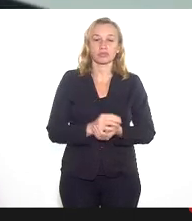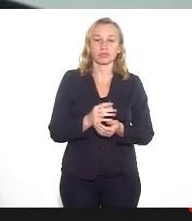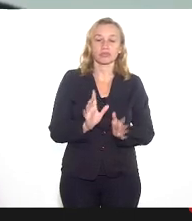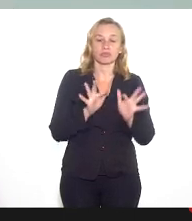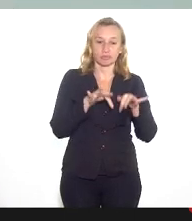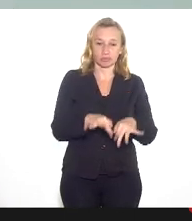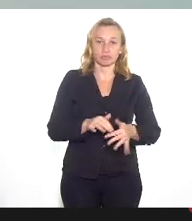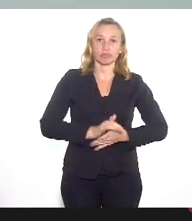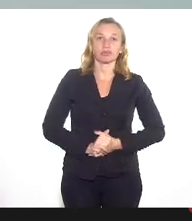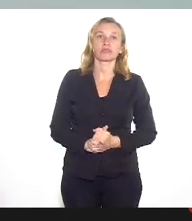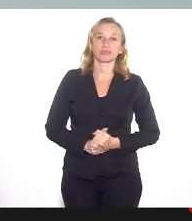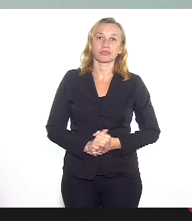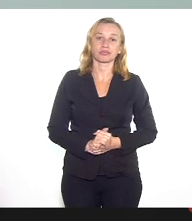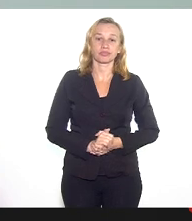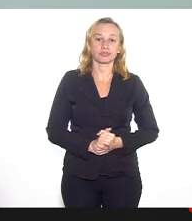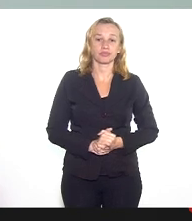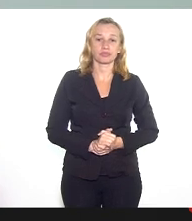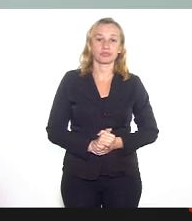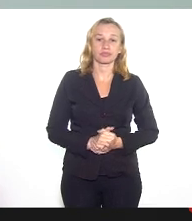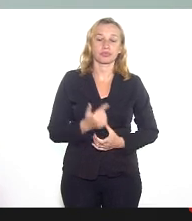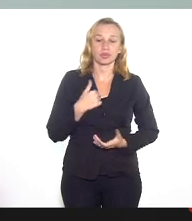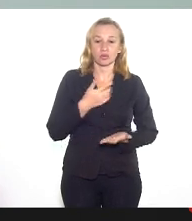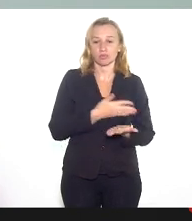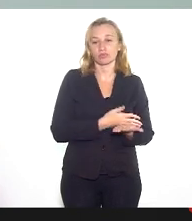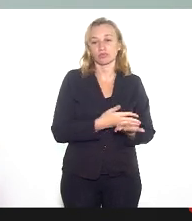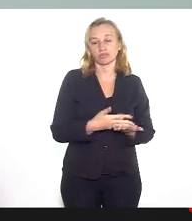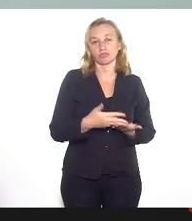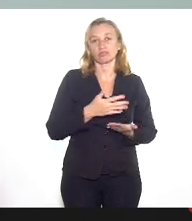complementarão. Eu vou aqui, então,